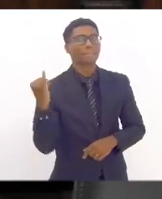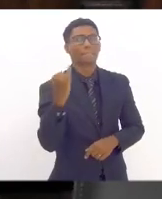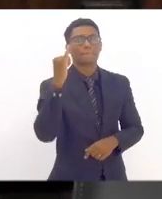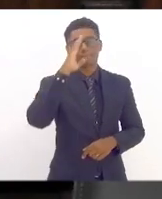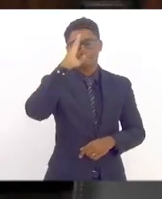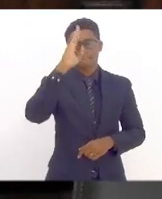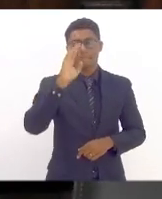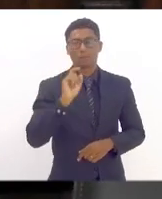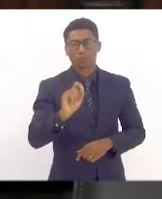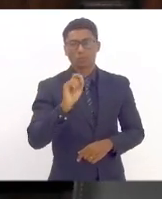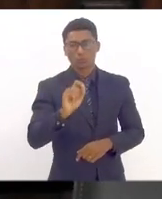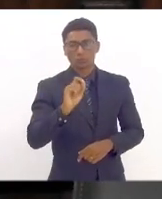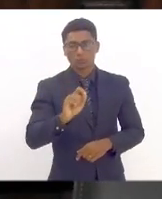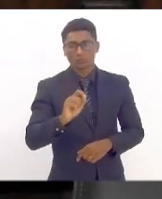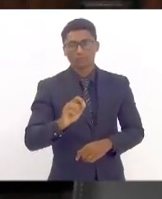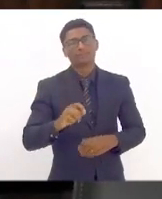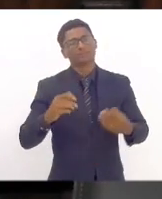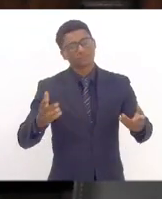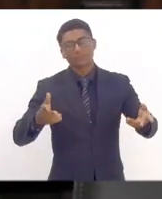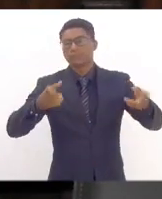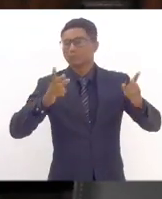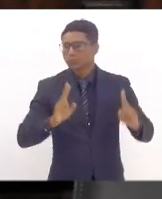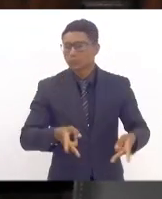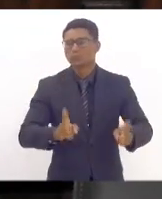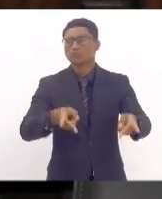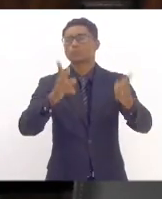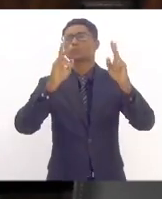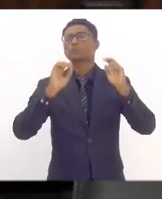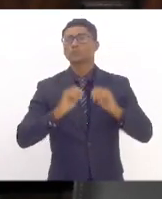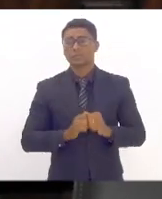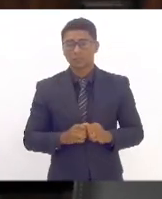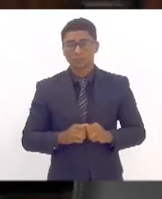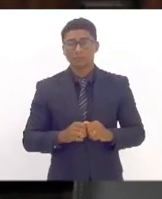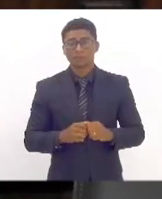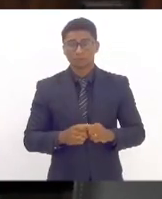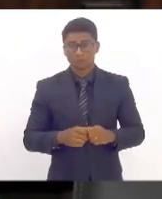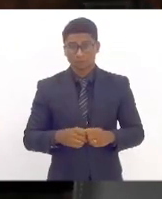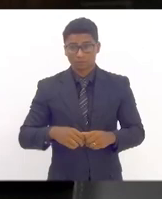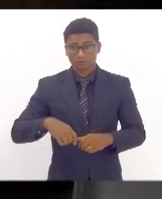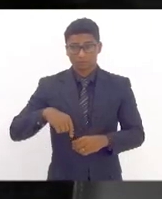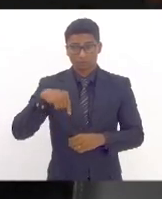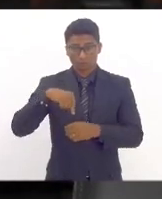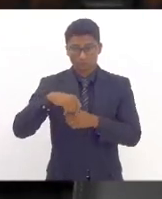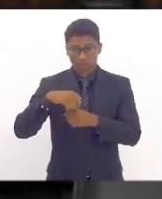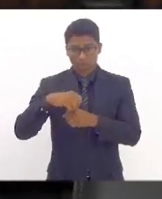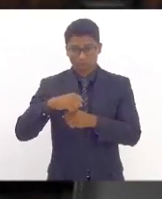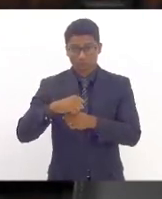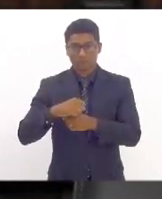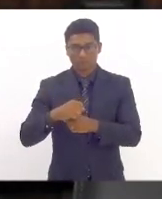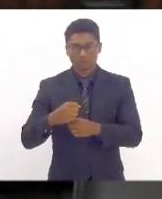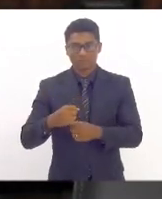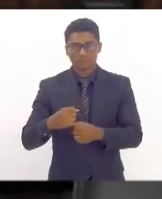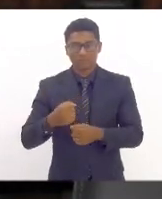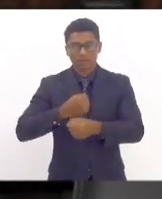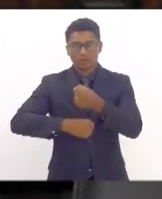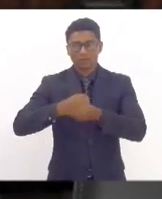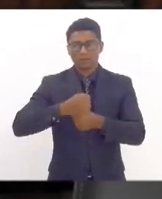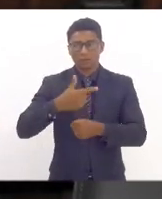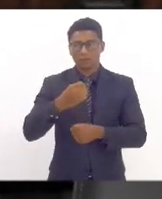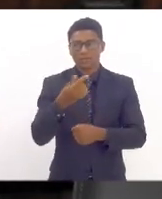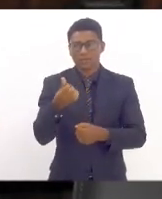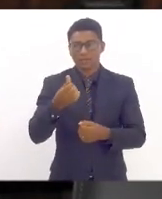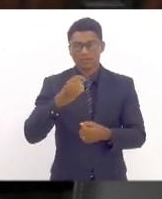ter feito isso e ter continuado fazendo isso neste último ciclo desde o golpe de estado de 2016